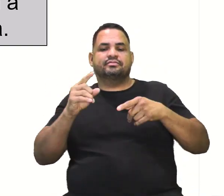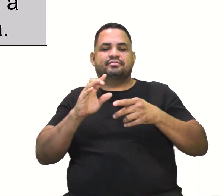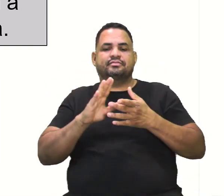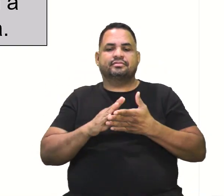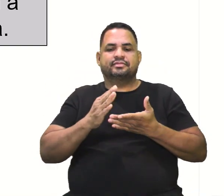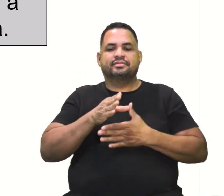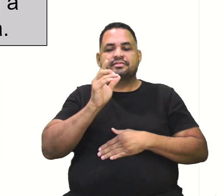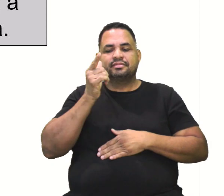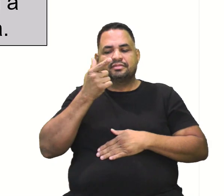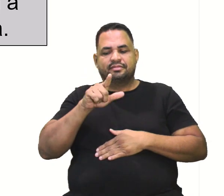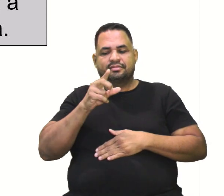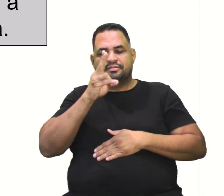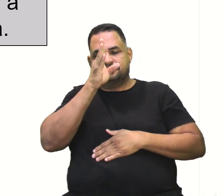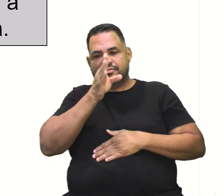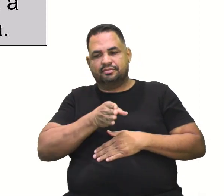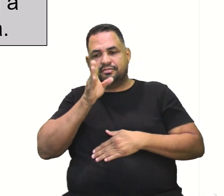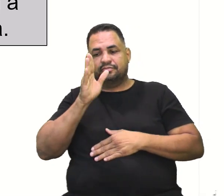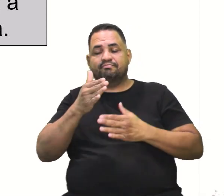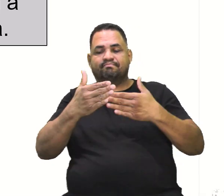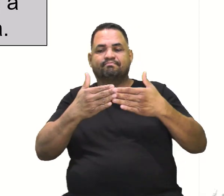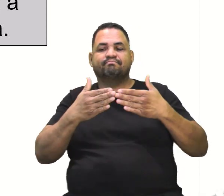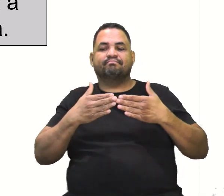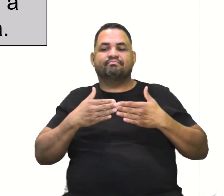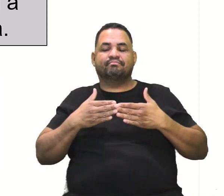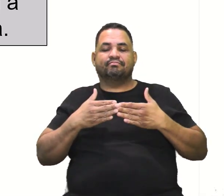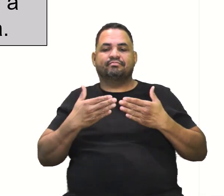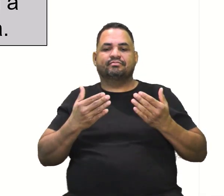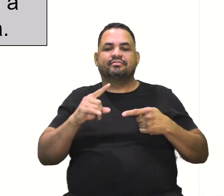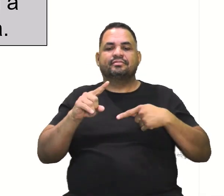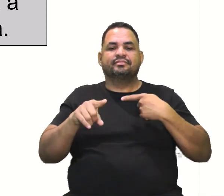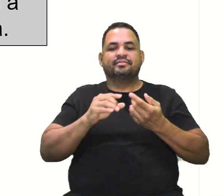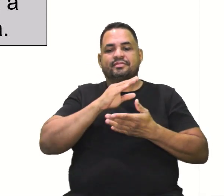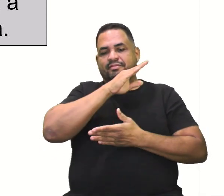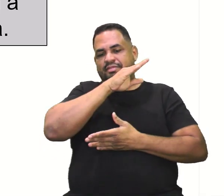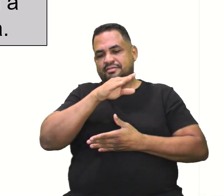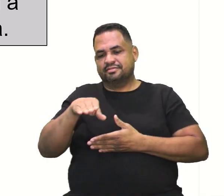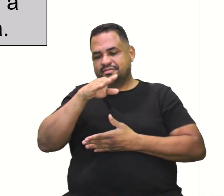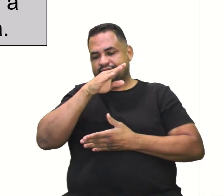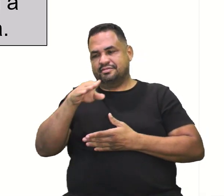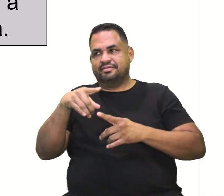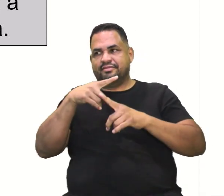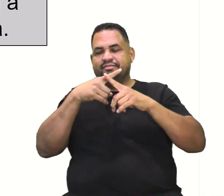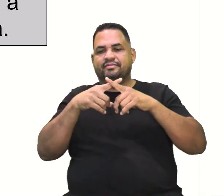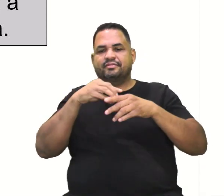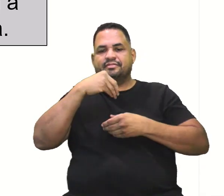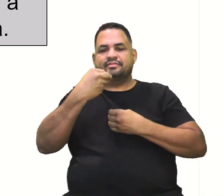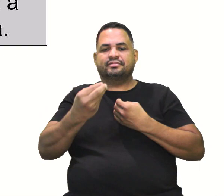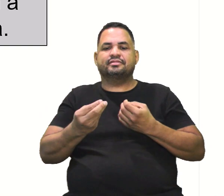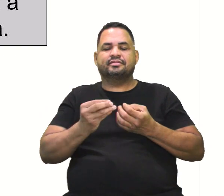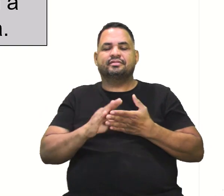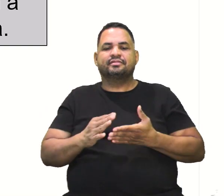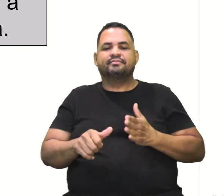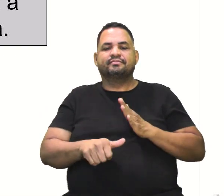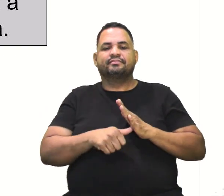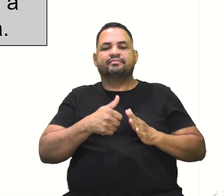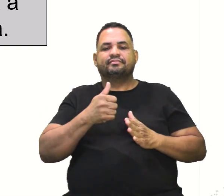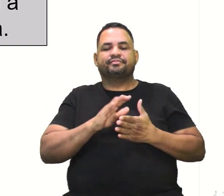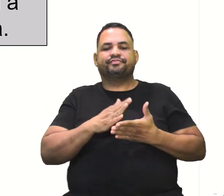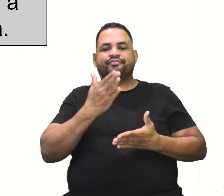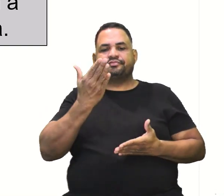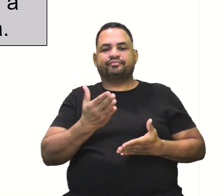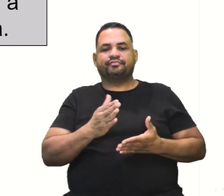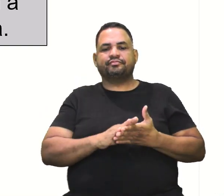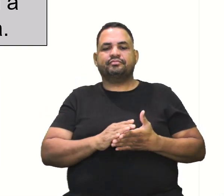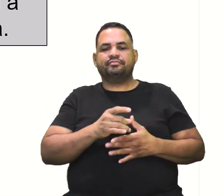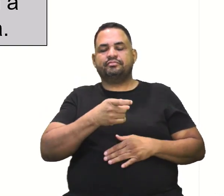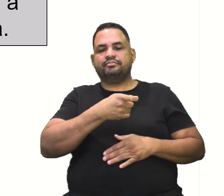agora. Vai repetir duas colunas, por favor. E multiplica as diagonais lá fora. Primeiro a gente vai colocar os